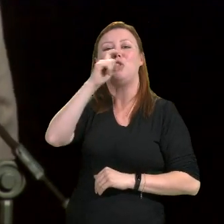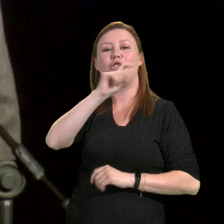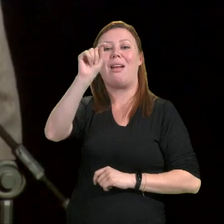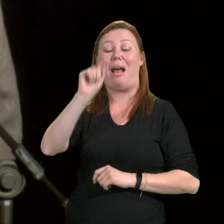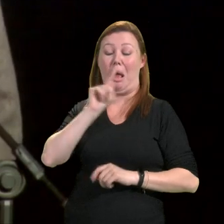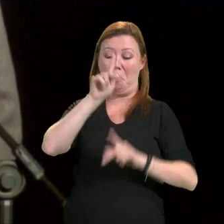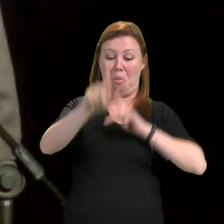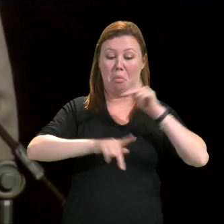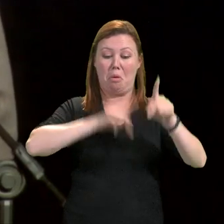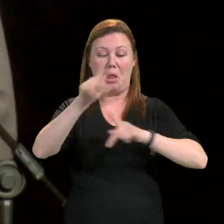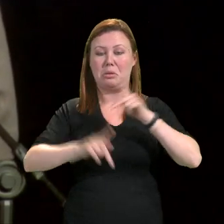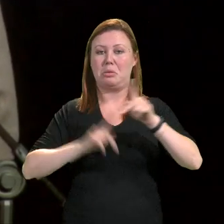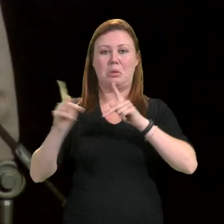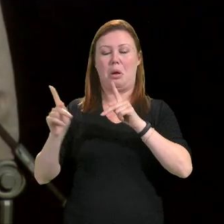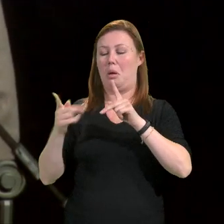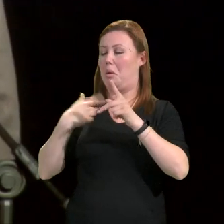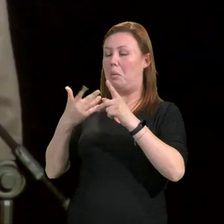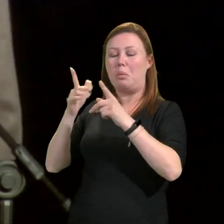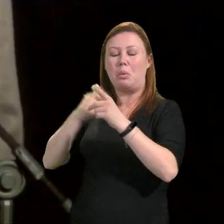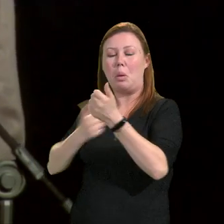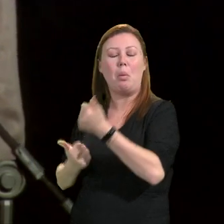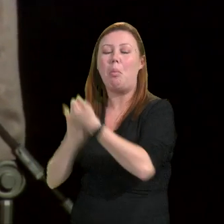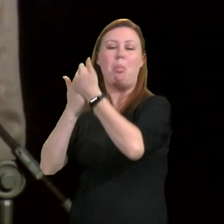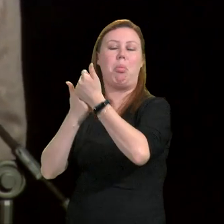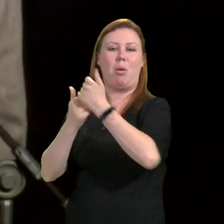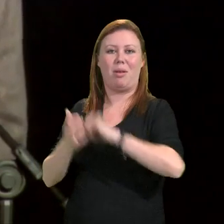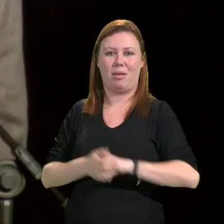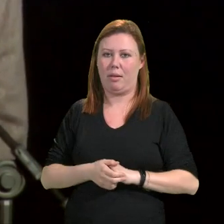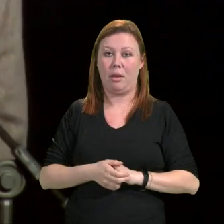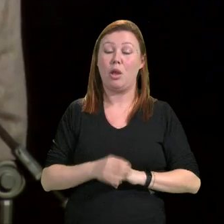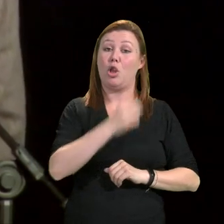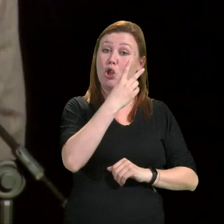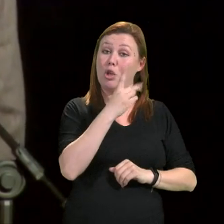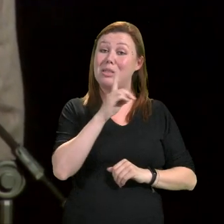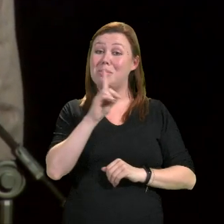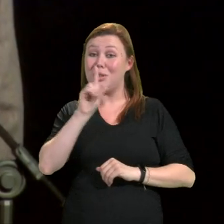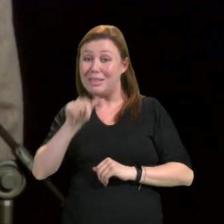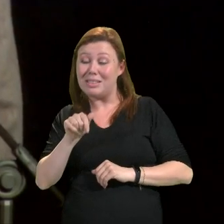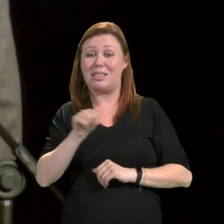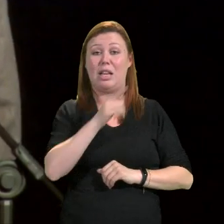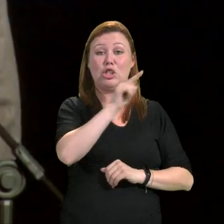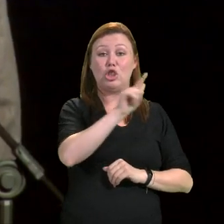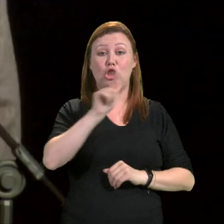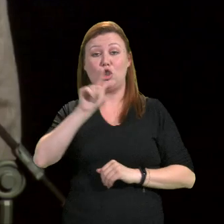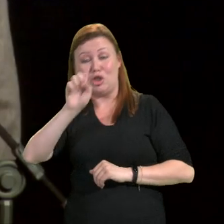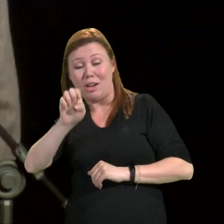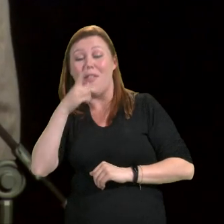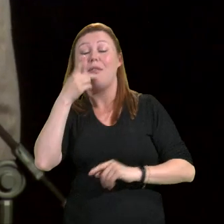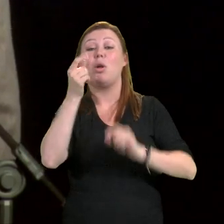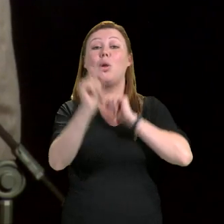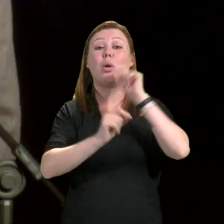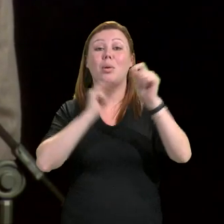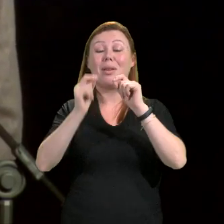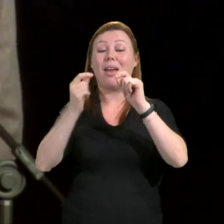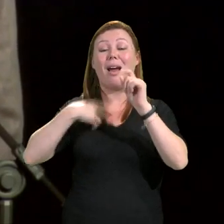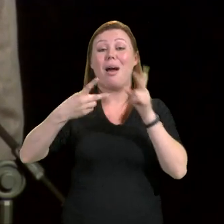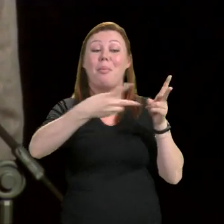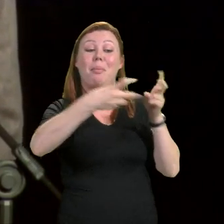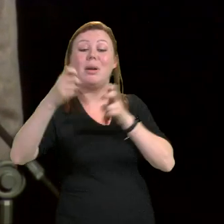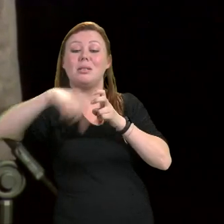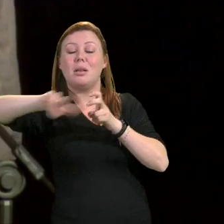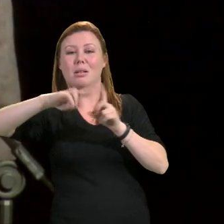isso. Em 2017, o CGE divulgou uma pesquisa chamada de Percepção Pública sobre Ciência e Tecnologia